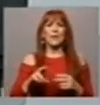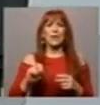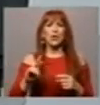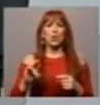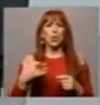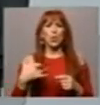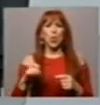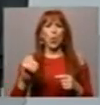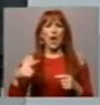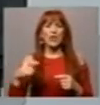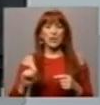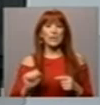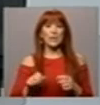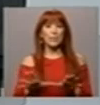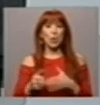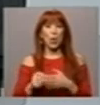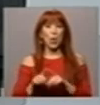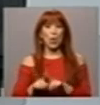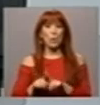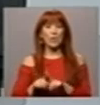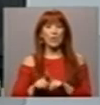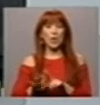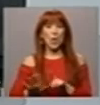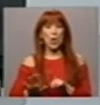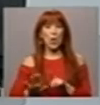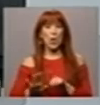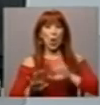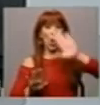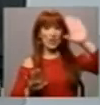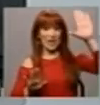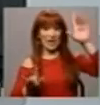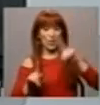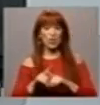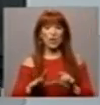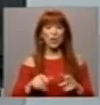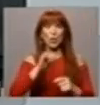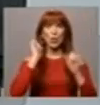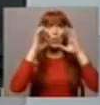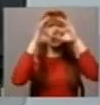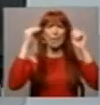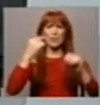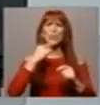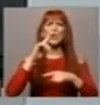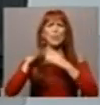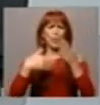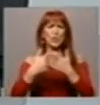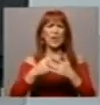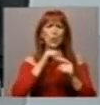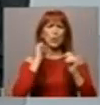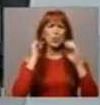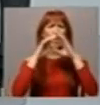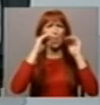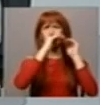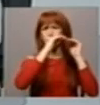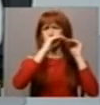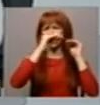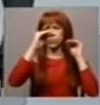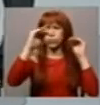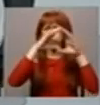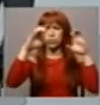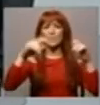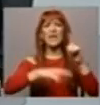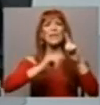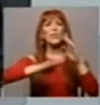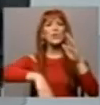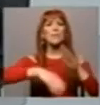grupo ocidental, onde os períodos de céu muito nublado irão dar depois origem a um céu encoberto. Quanto a temperaturas,